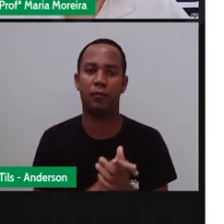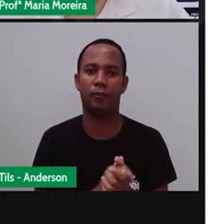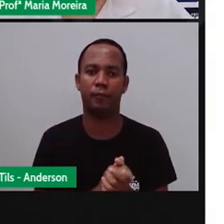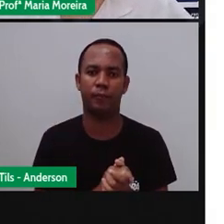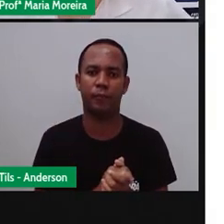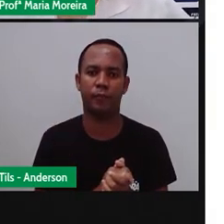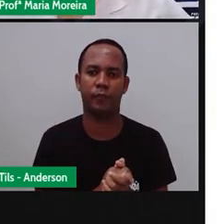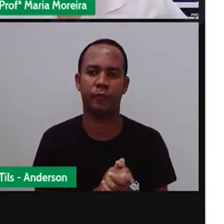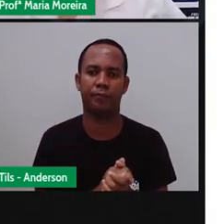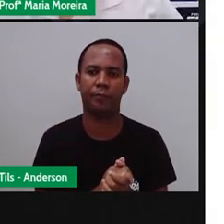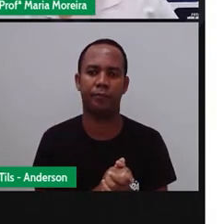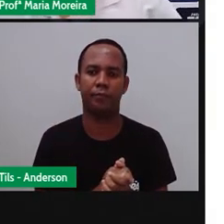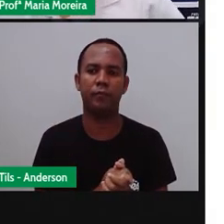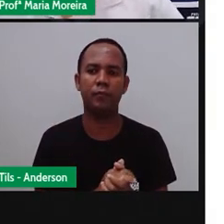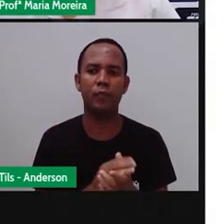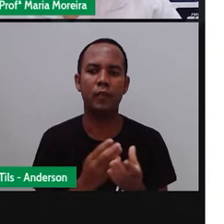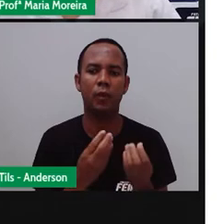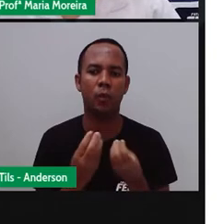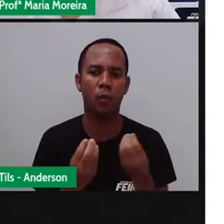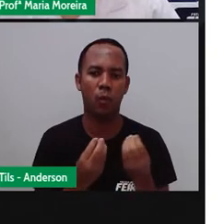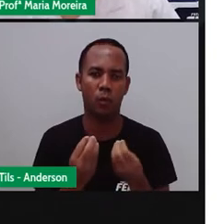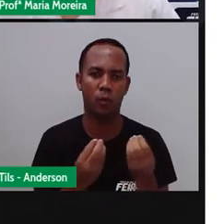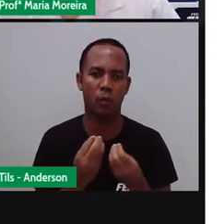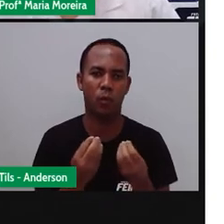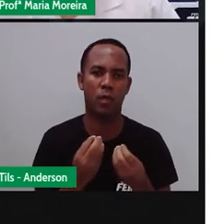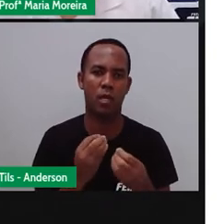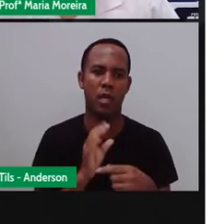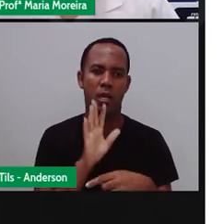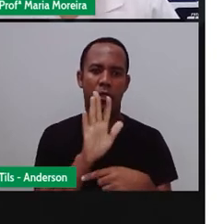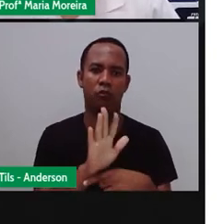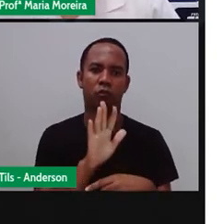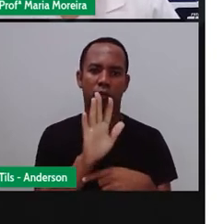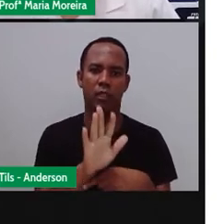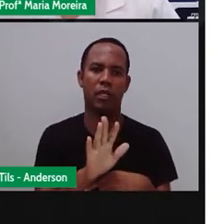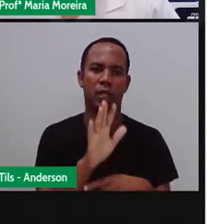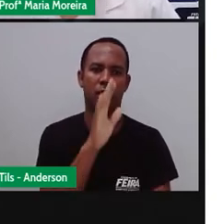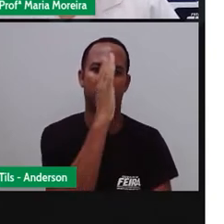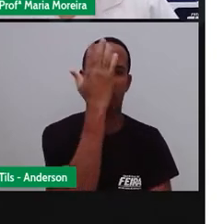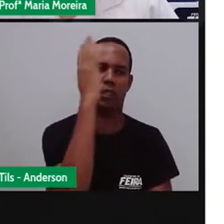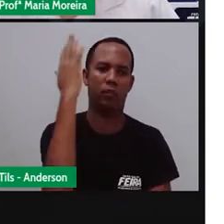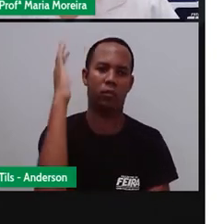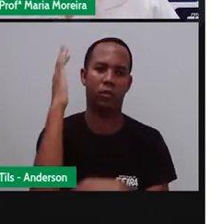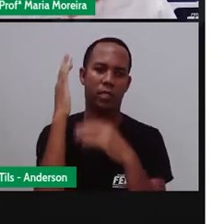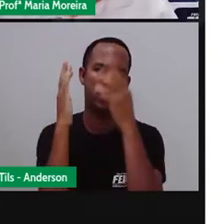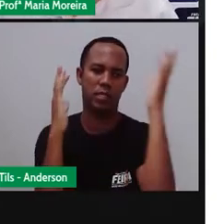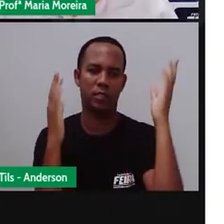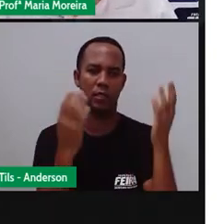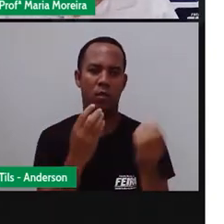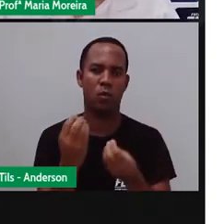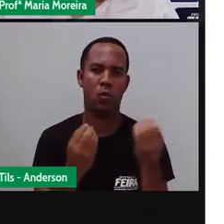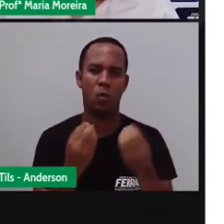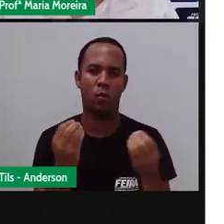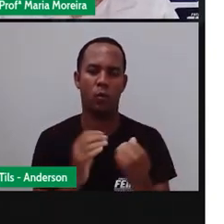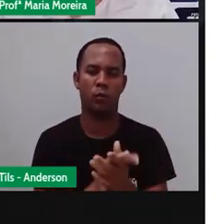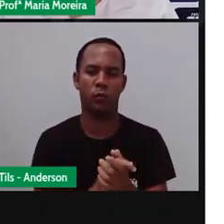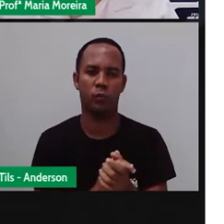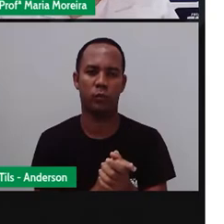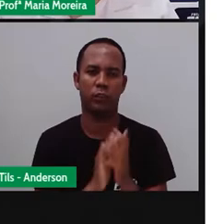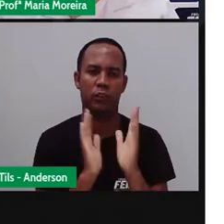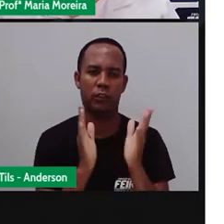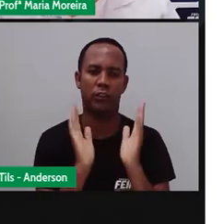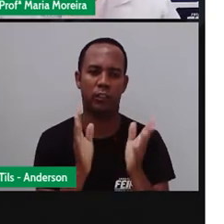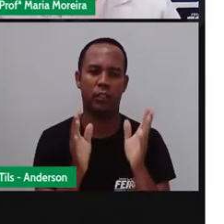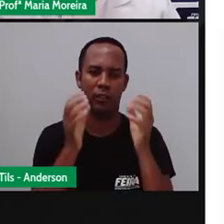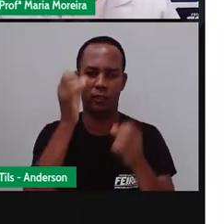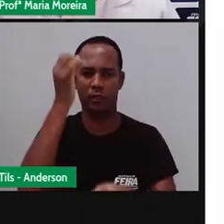Bom, é uma maneira, né, de ajudar o meio ambiente é a coleta seletiva, que a Pró inclusive falou aqui com